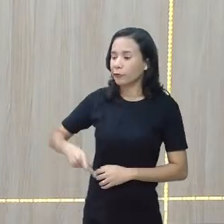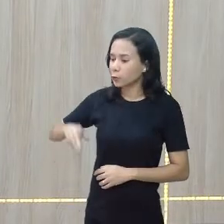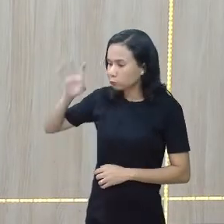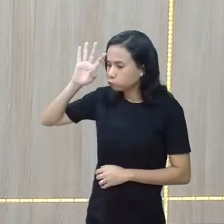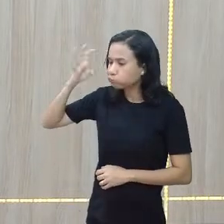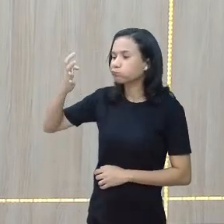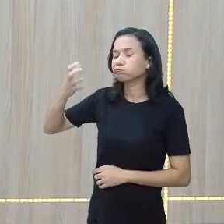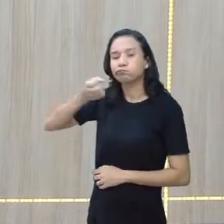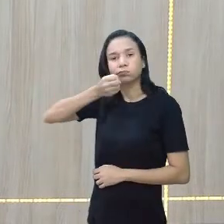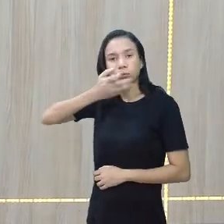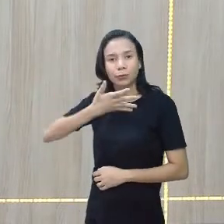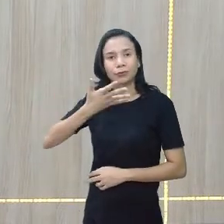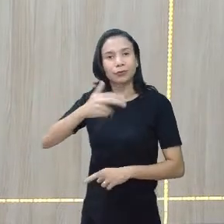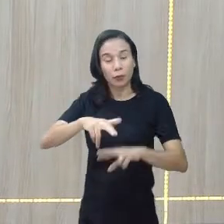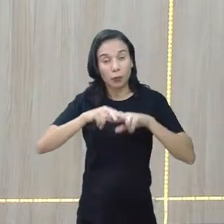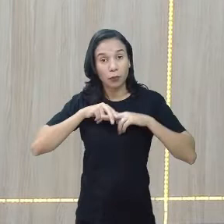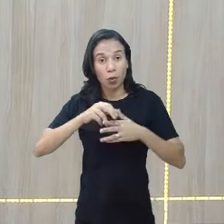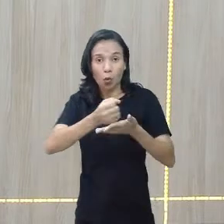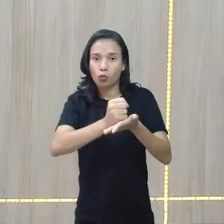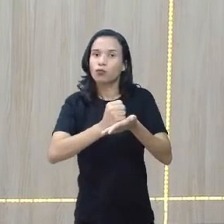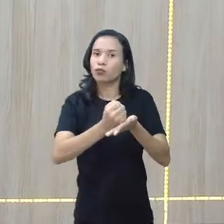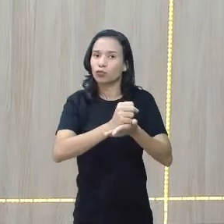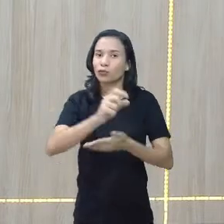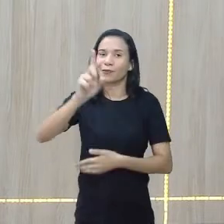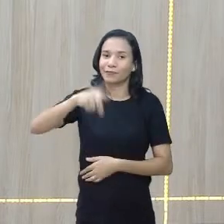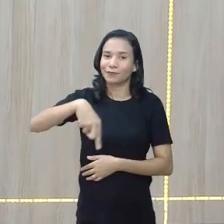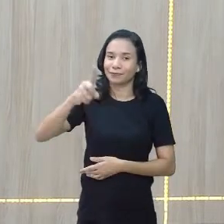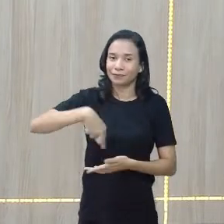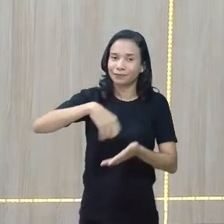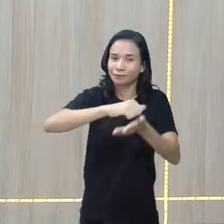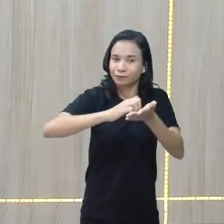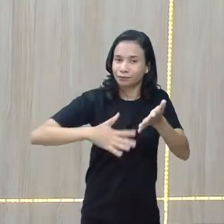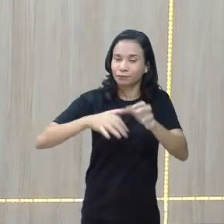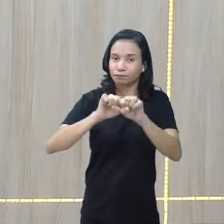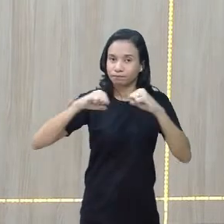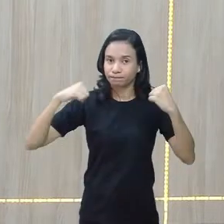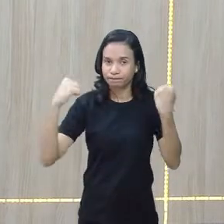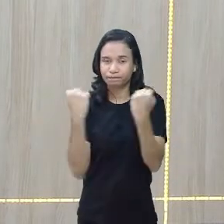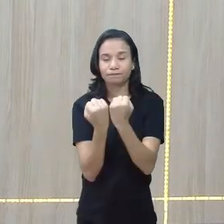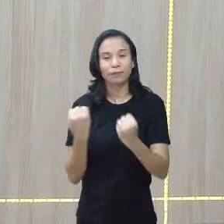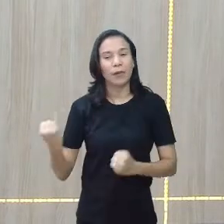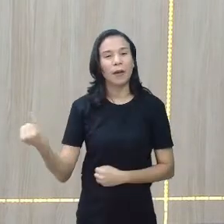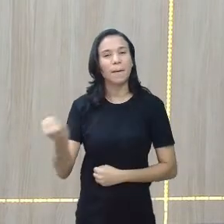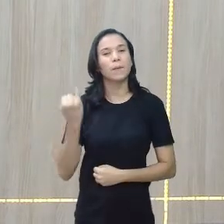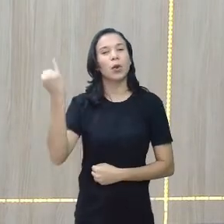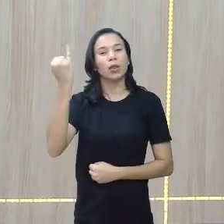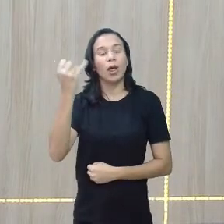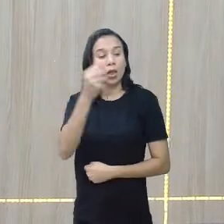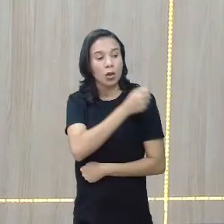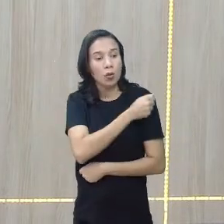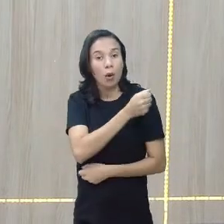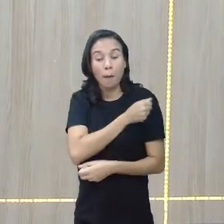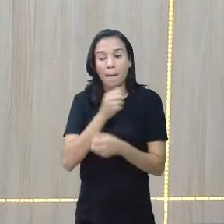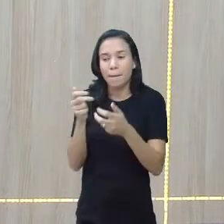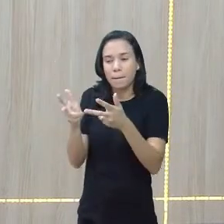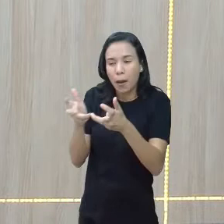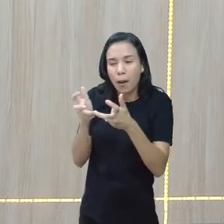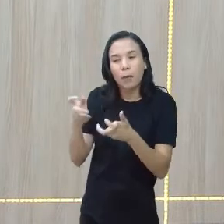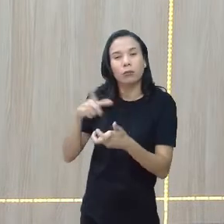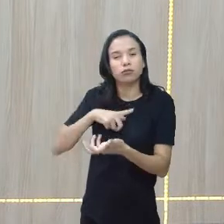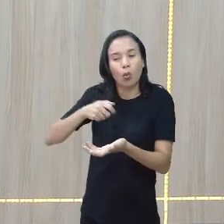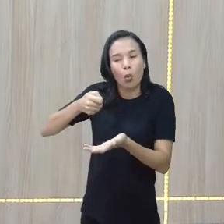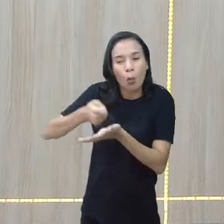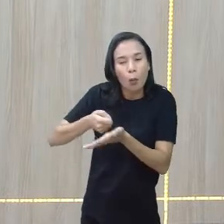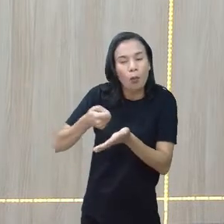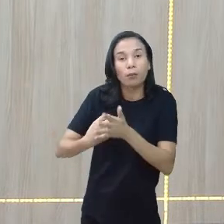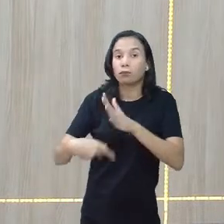mais positivos. Então, o jogo é sim uma atividade social importante, onde o estudante percebe obrigações e